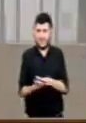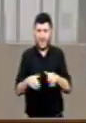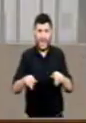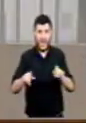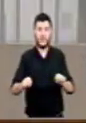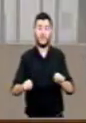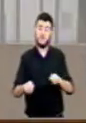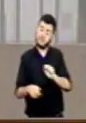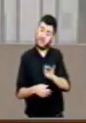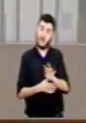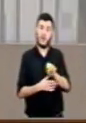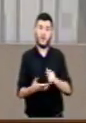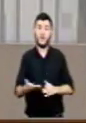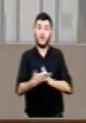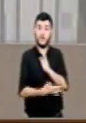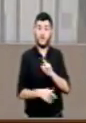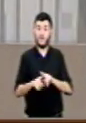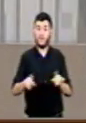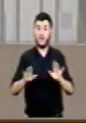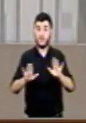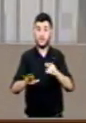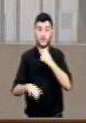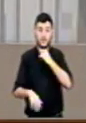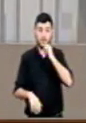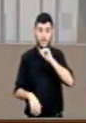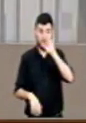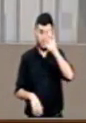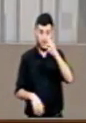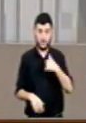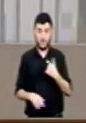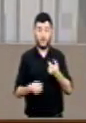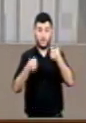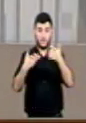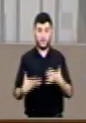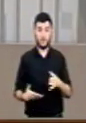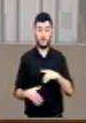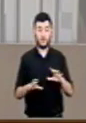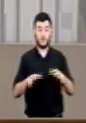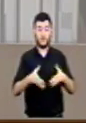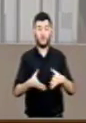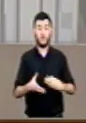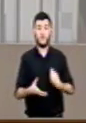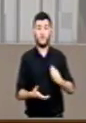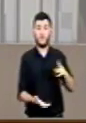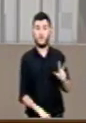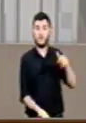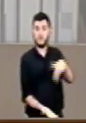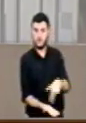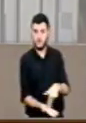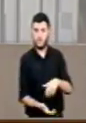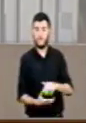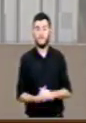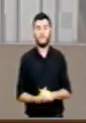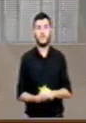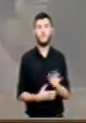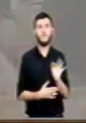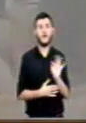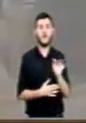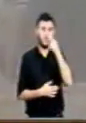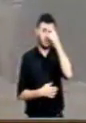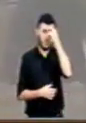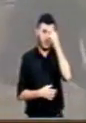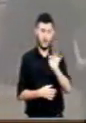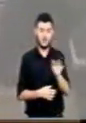senhores, informo a vossas excelências que estão presentes neste plenário graduandos das seguintes instituições de ensino: Faculdade